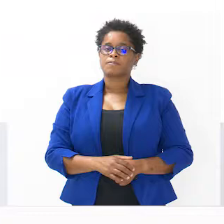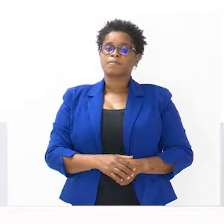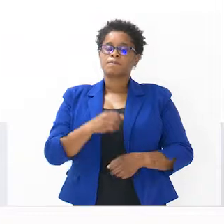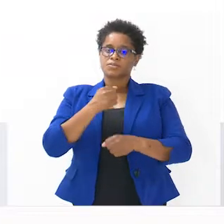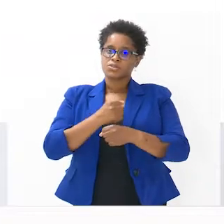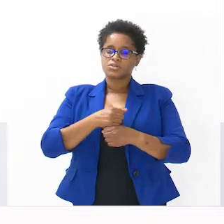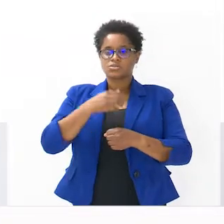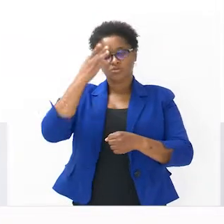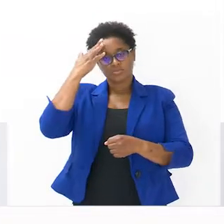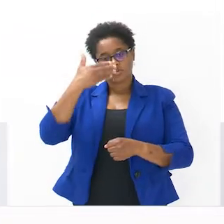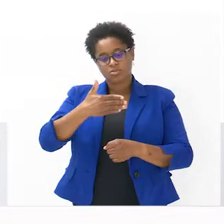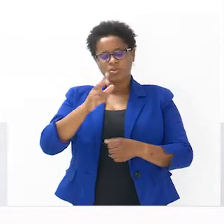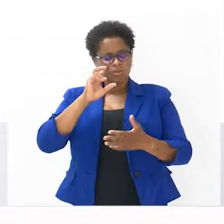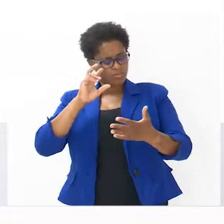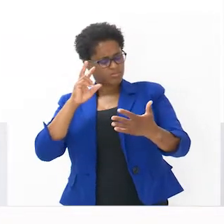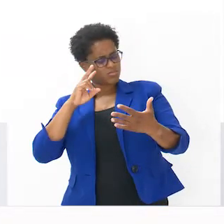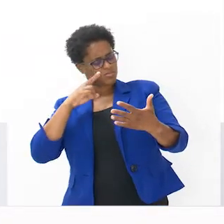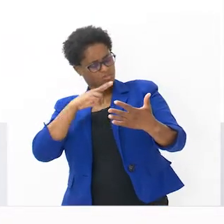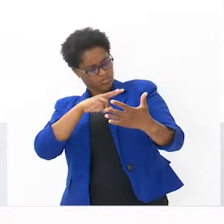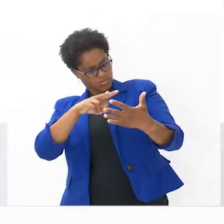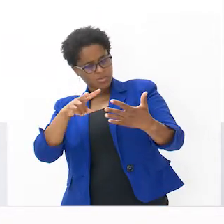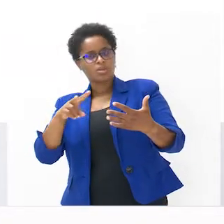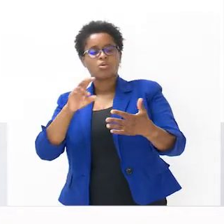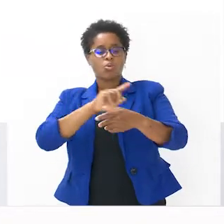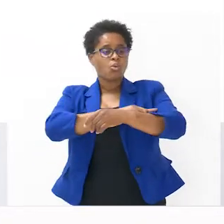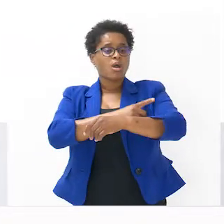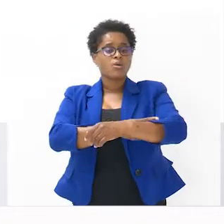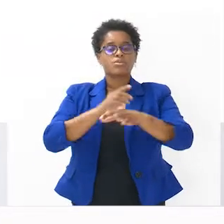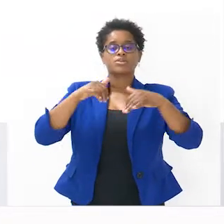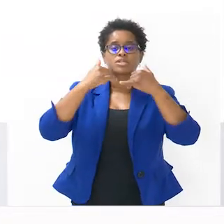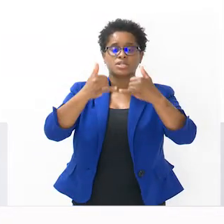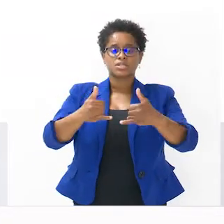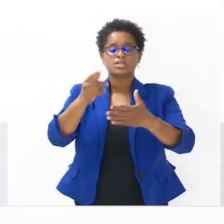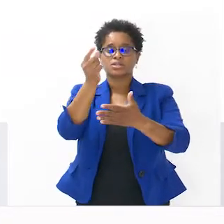Exercício 1. Observa os ângulos a seguir representados.